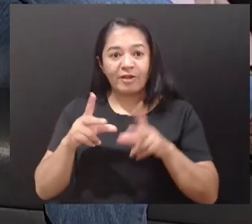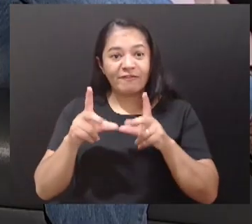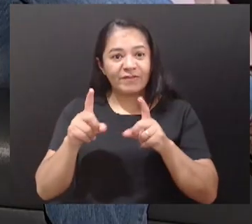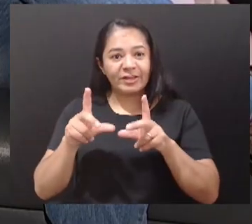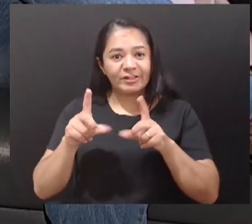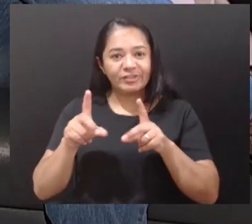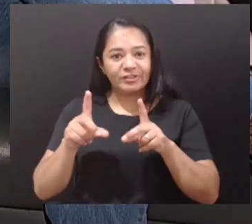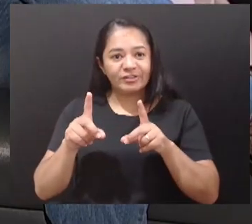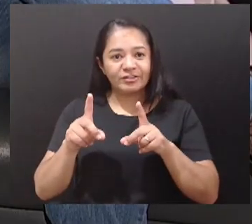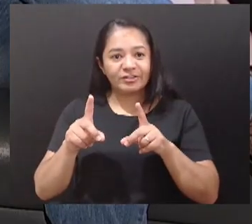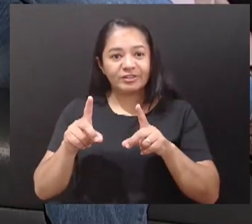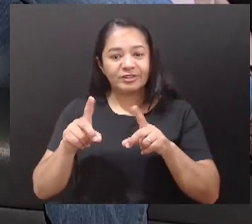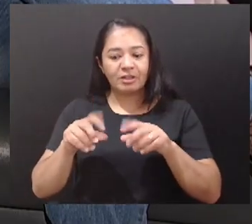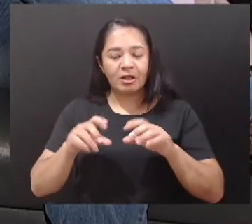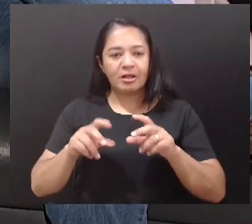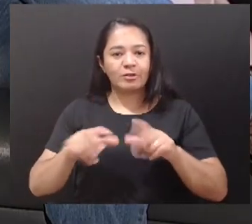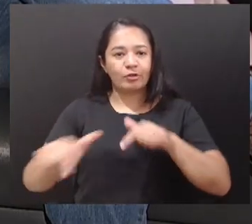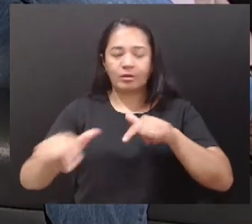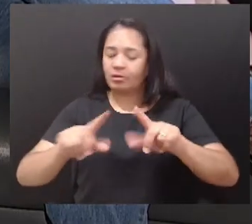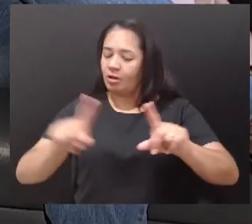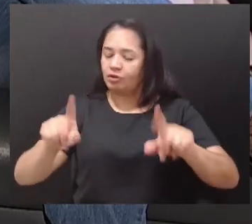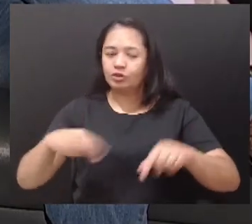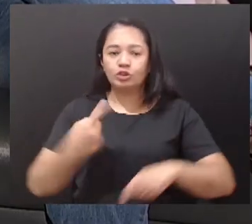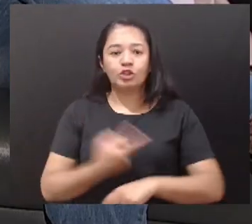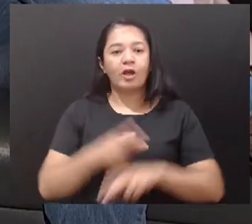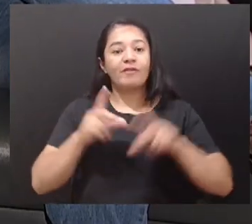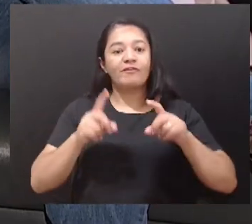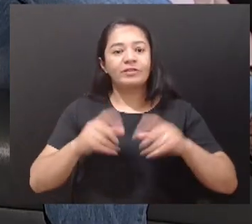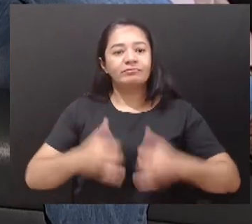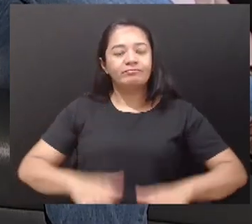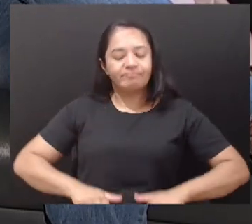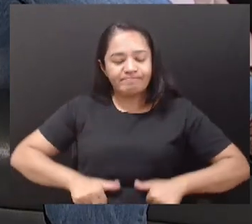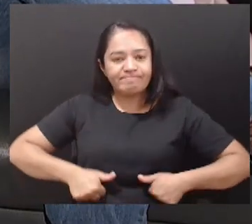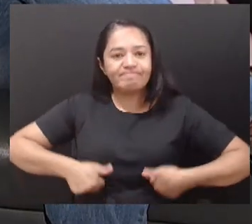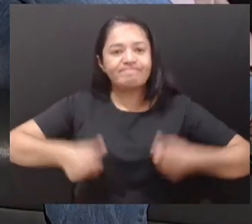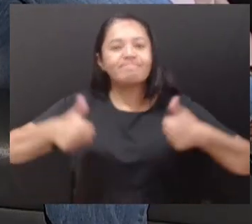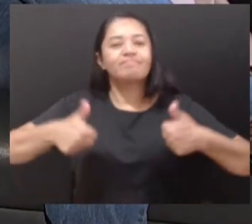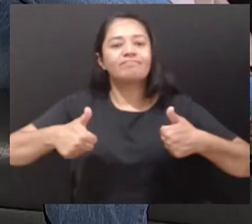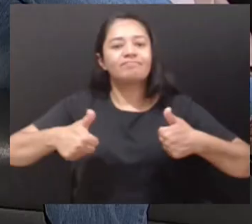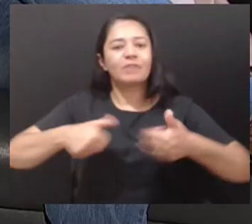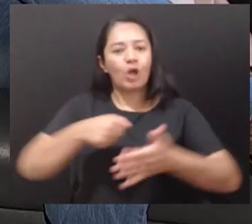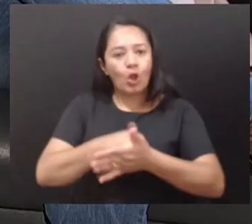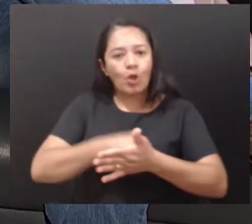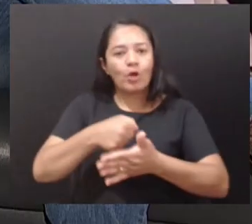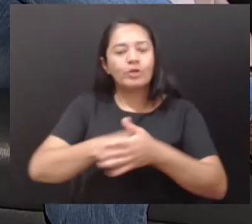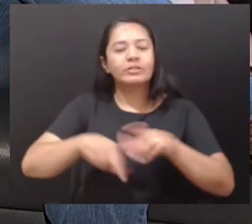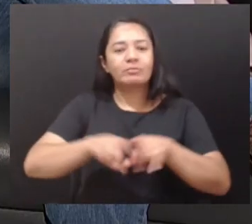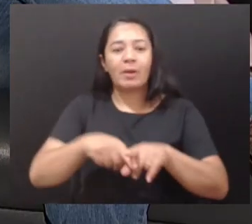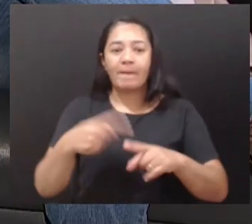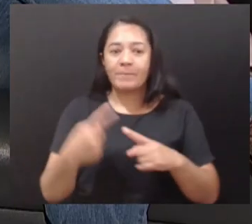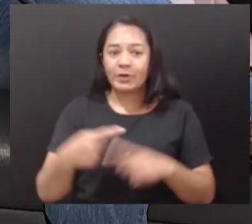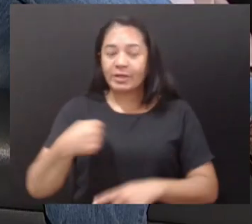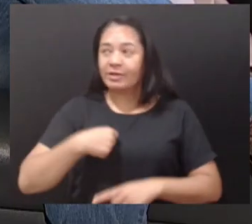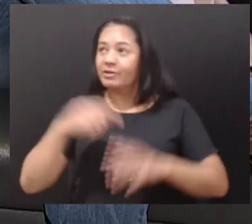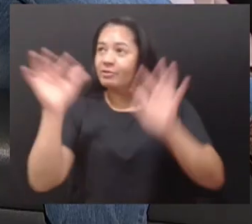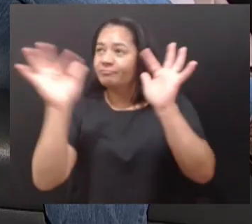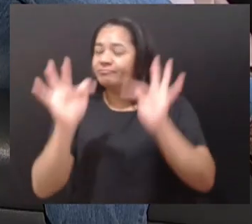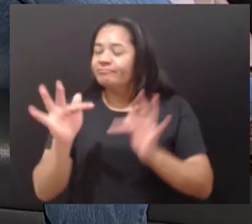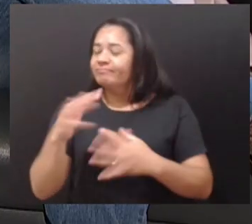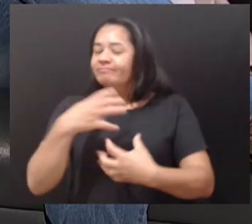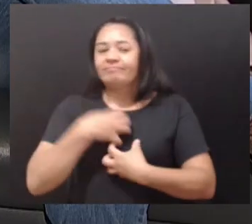autoestima e a gente vende resistência também, porque eu fico muito feliz em saber assim, que a